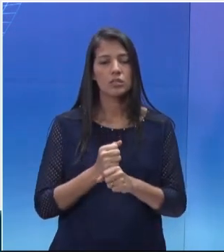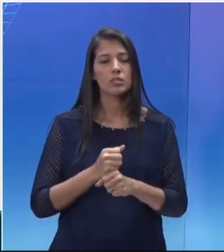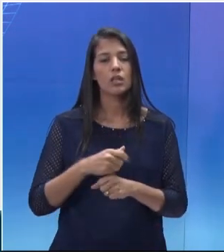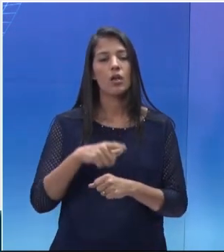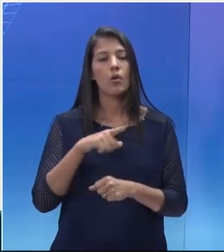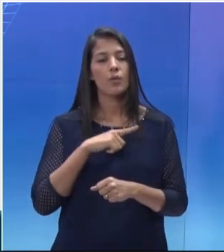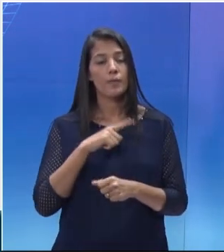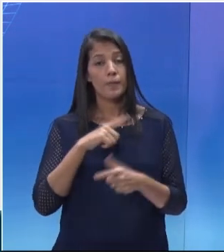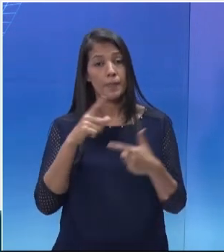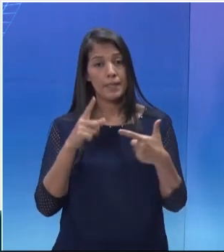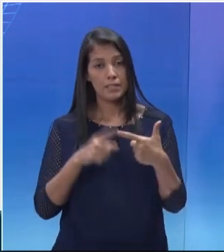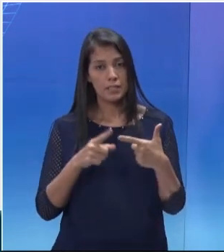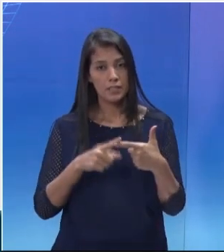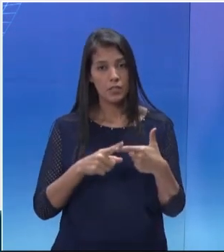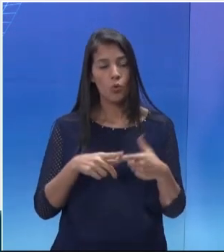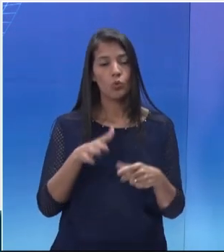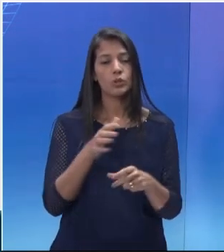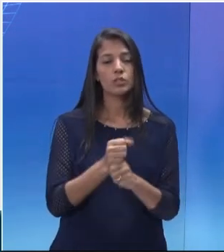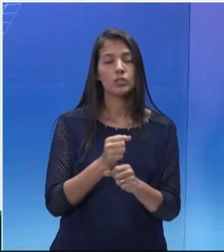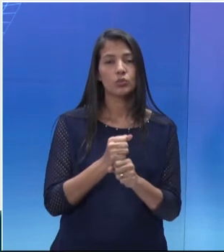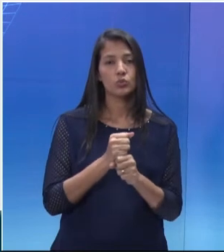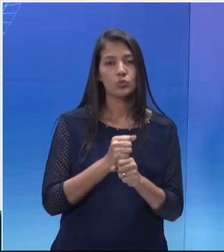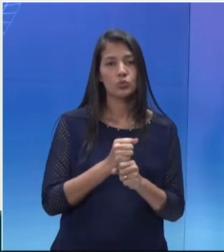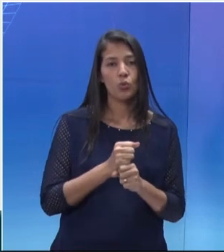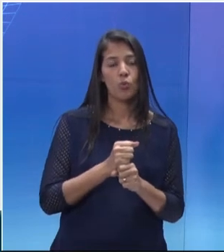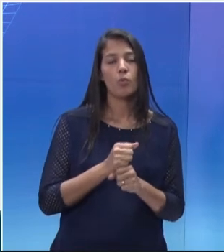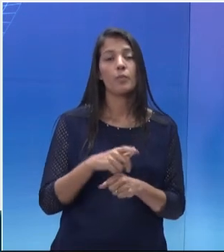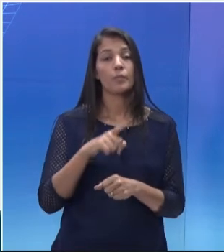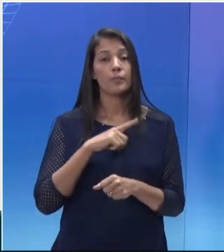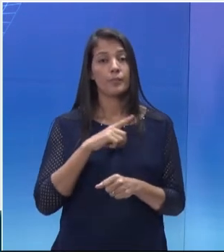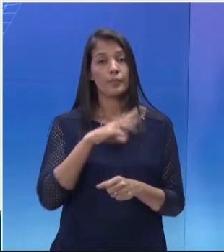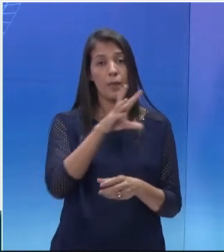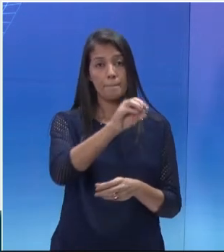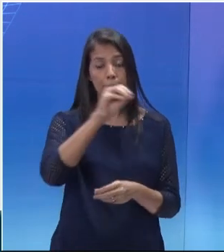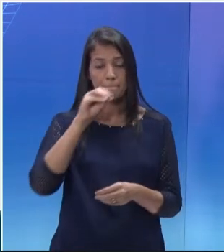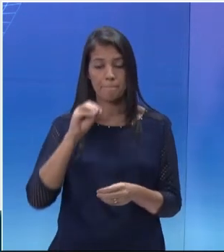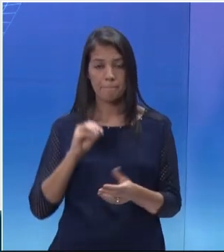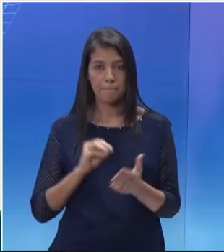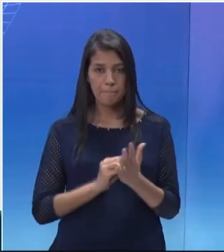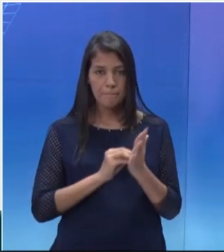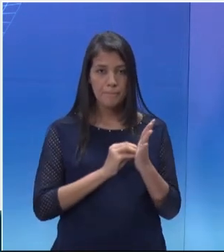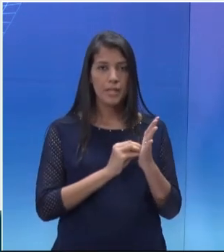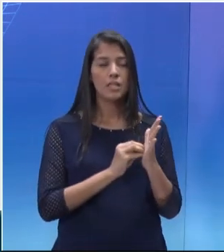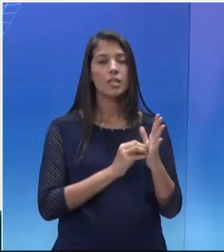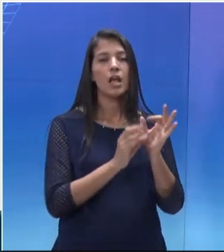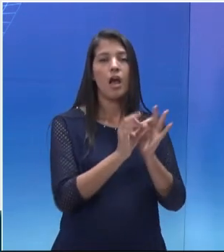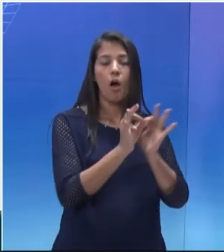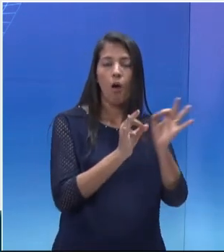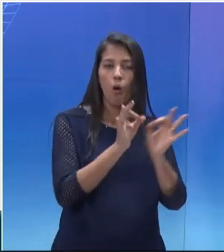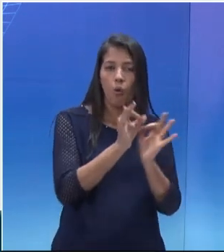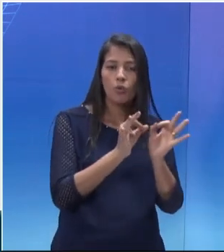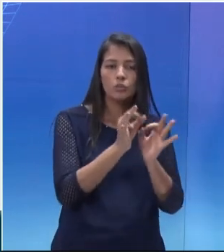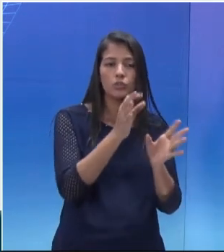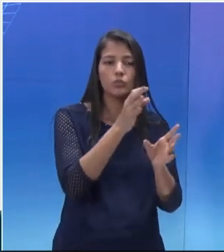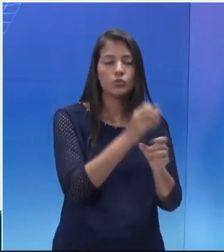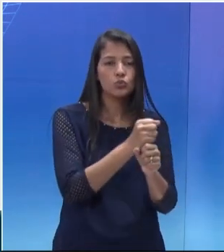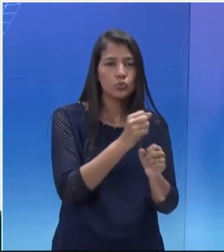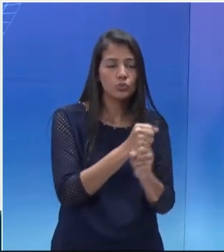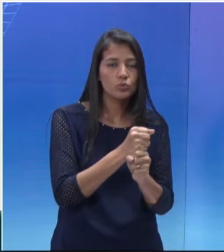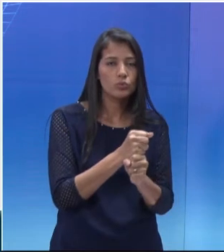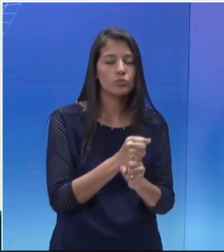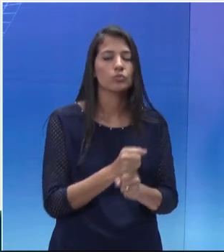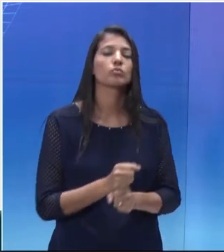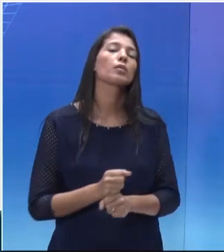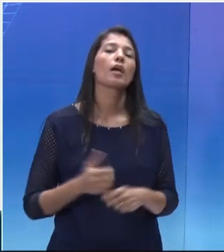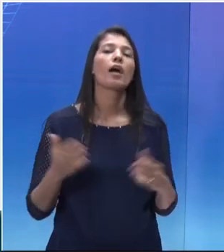meio H2 da terceira equação e o meio Cl2 da quarta equação.